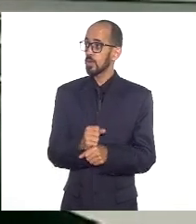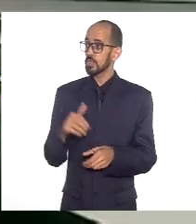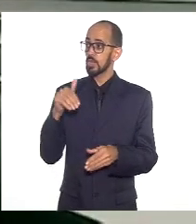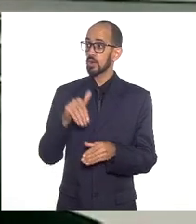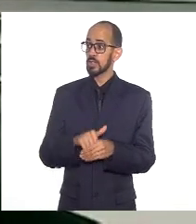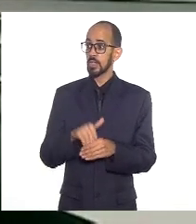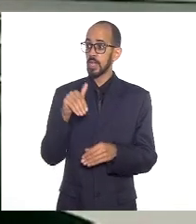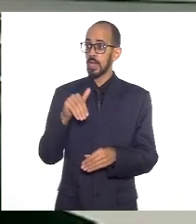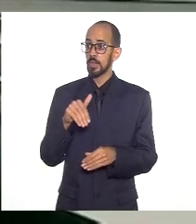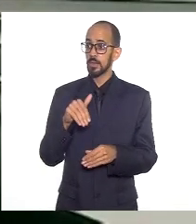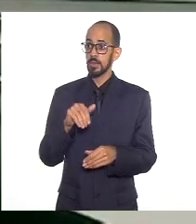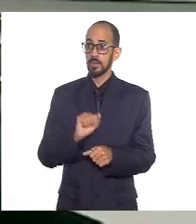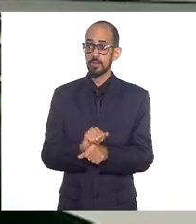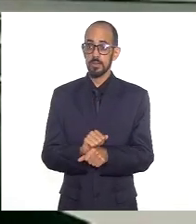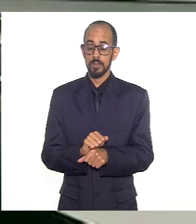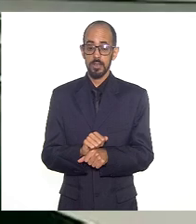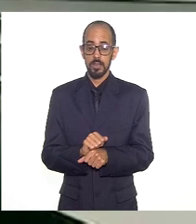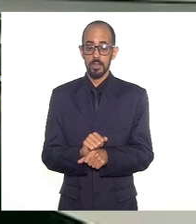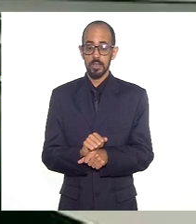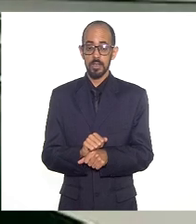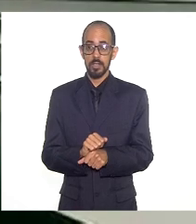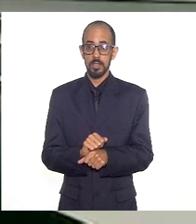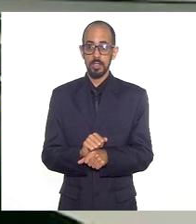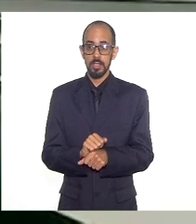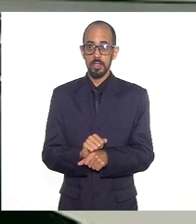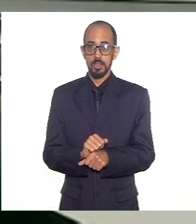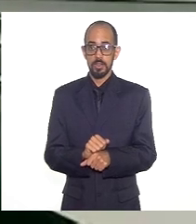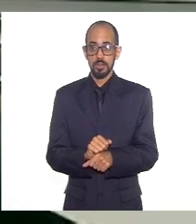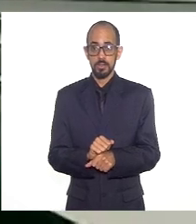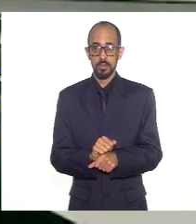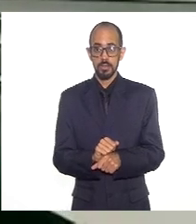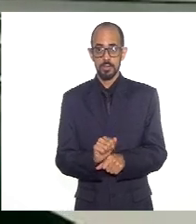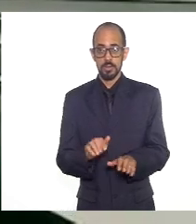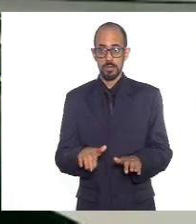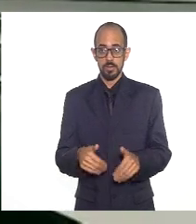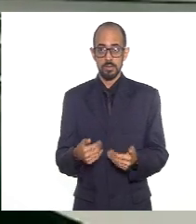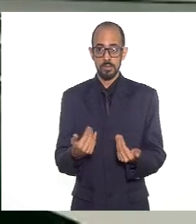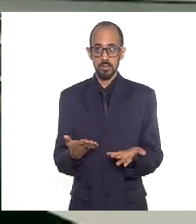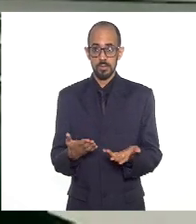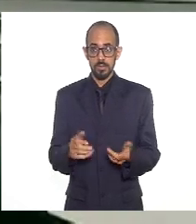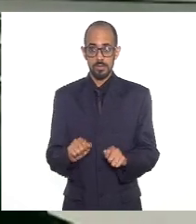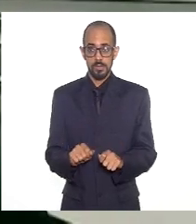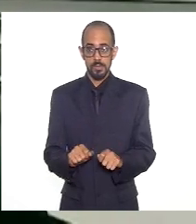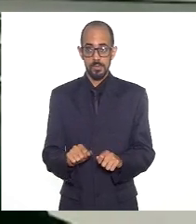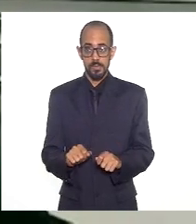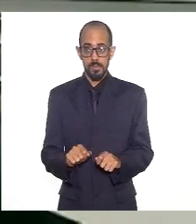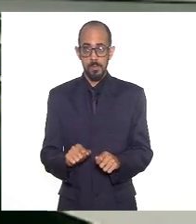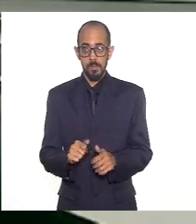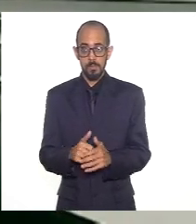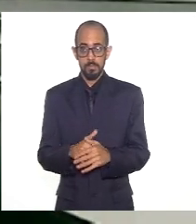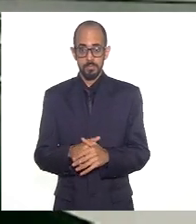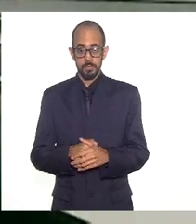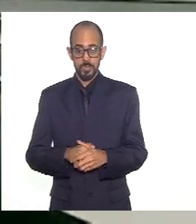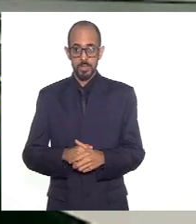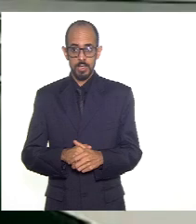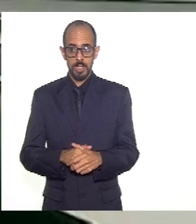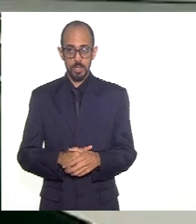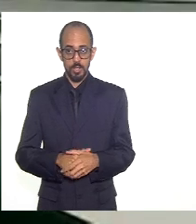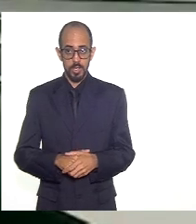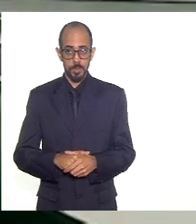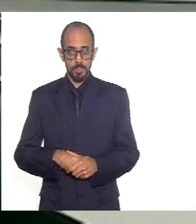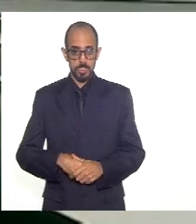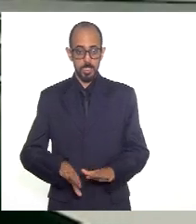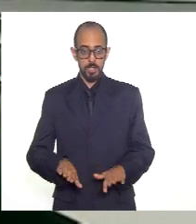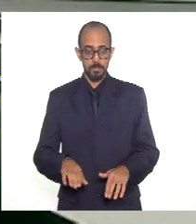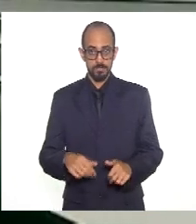deputado Serafini, se for preciso, a gente oficia a Vossa Excelência, de fazer uma